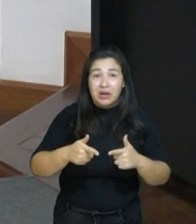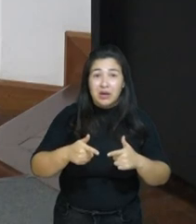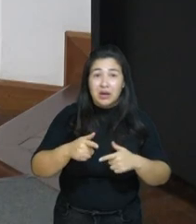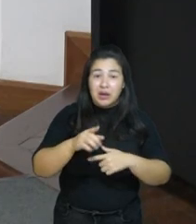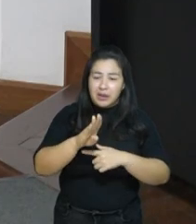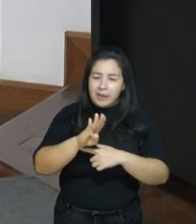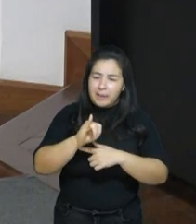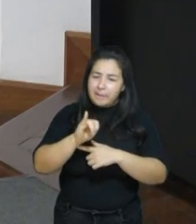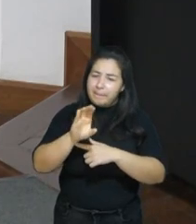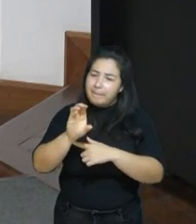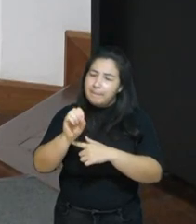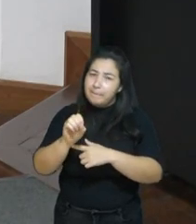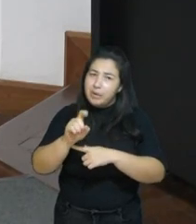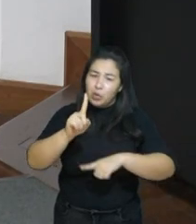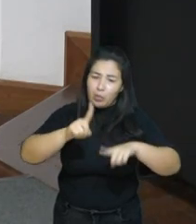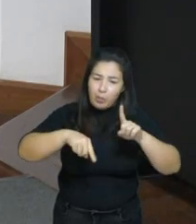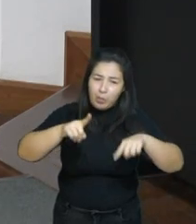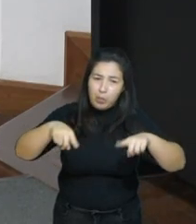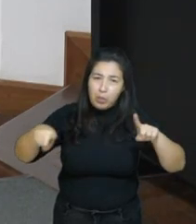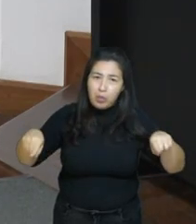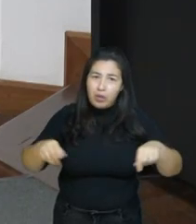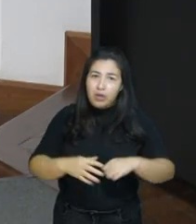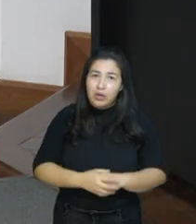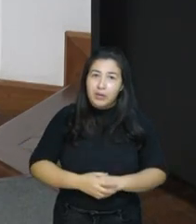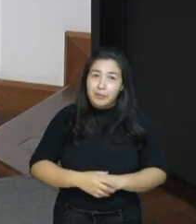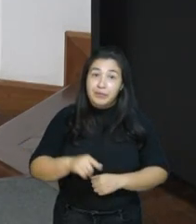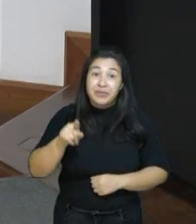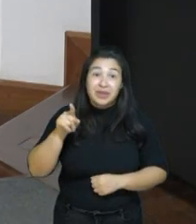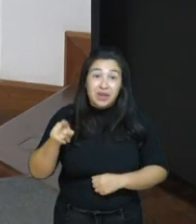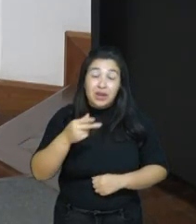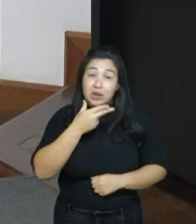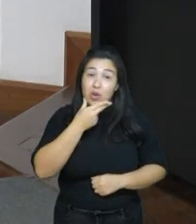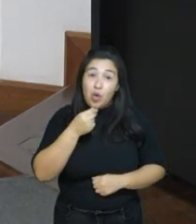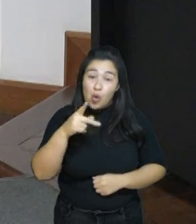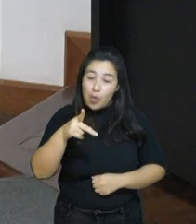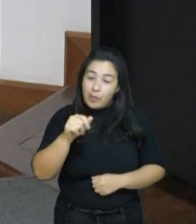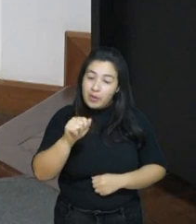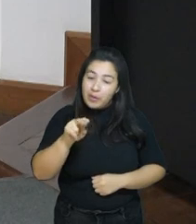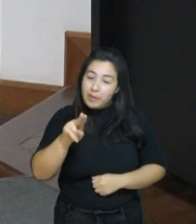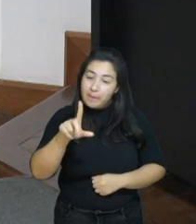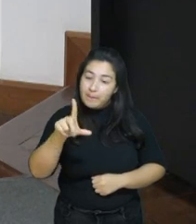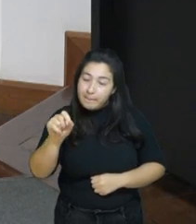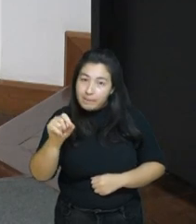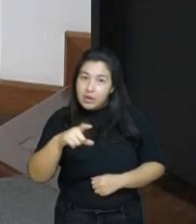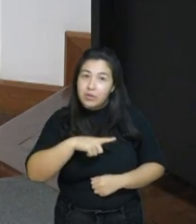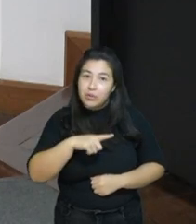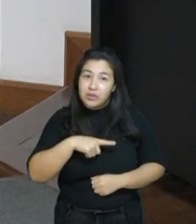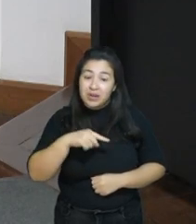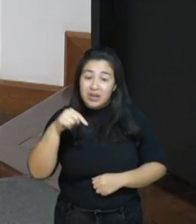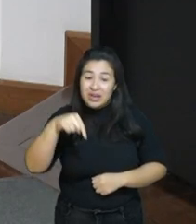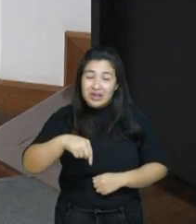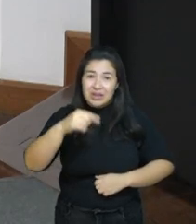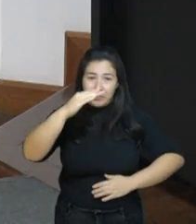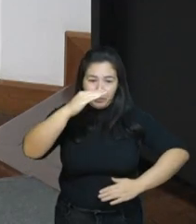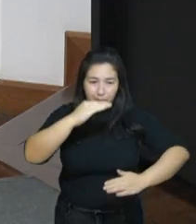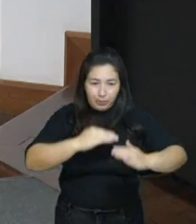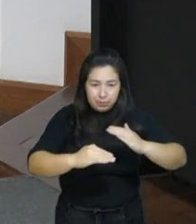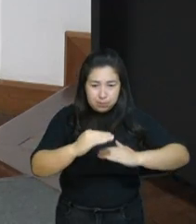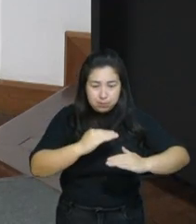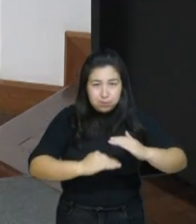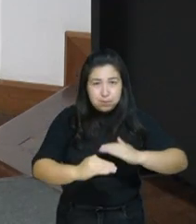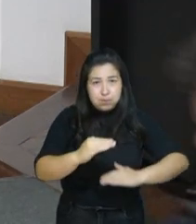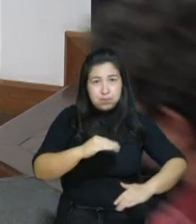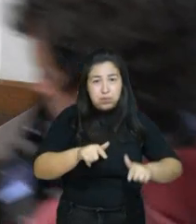talvez o professor Paulo e a Alessandra estejam mais envolvidos, mas não dá para falar sobre tudo. Mas também a gente está num declínio violento